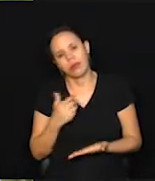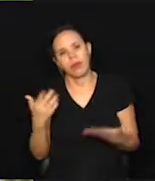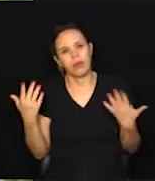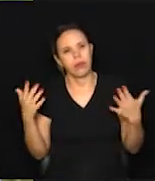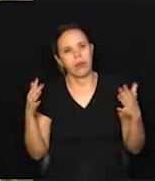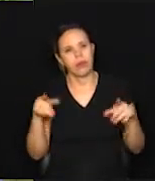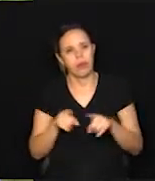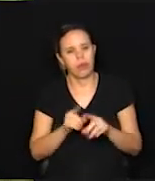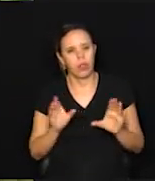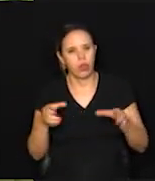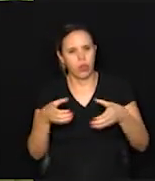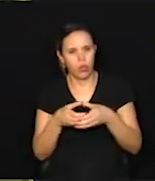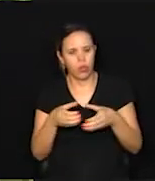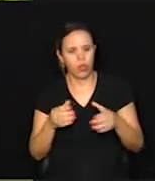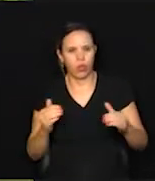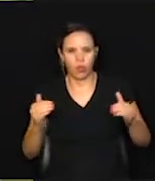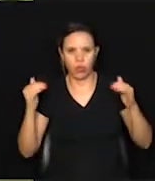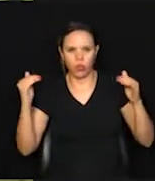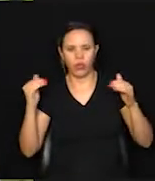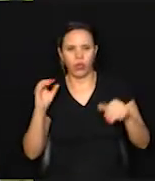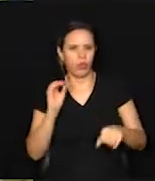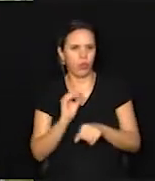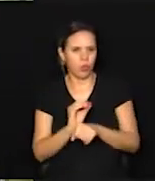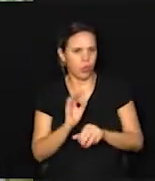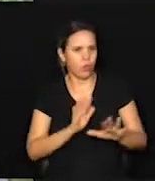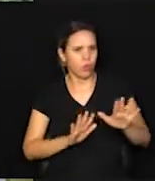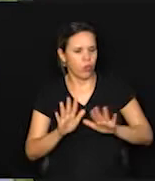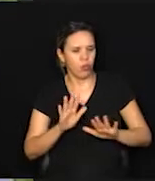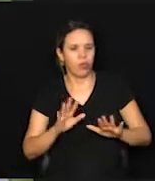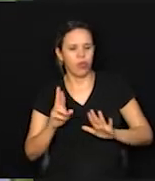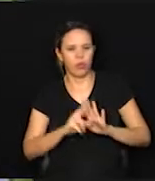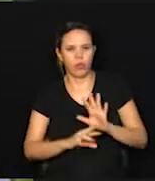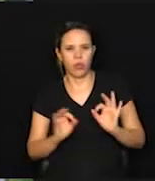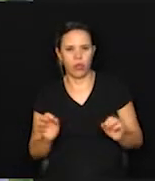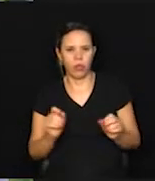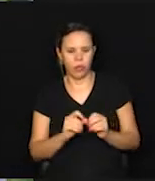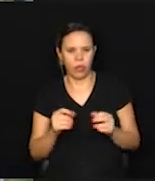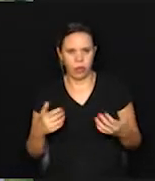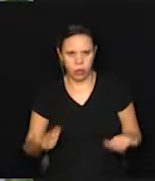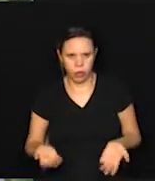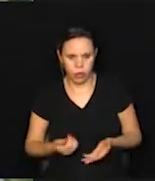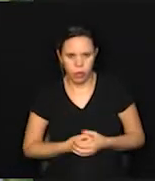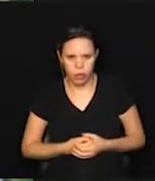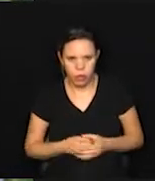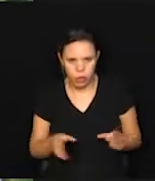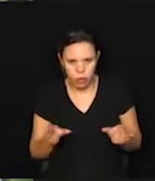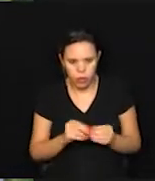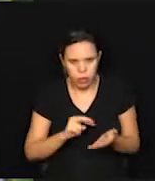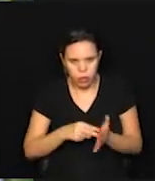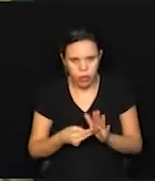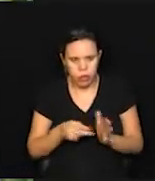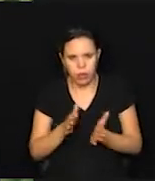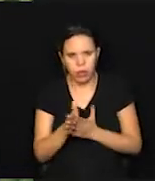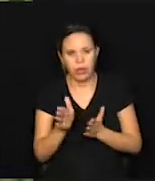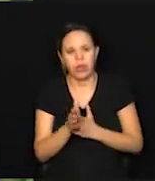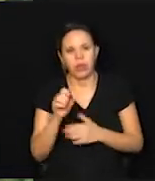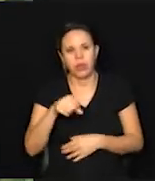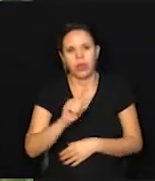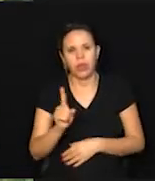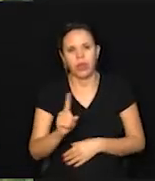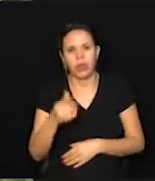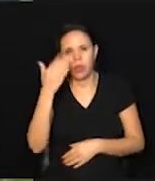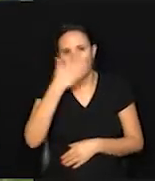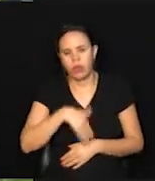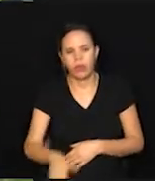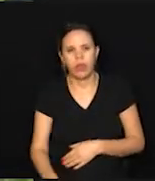têm grupos cuidadosos, criteriosos para fazer a definição sobre o que vai publicar ou não, não revelaram